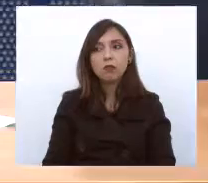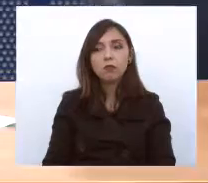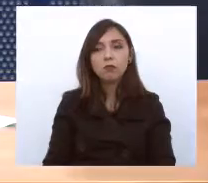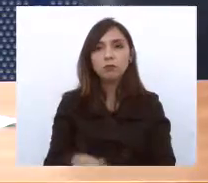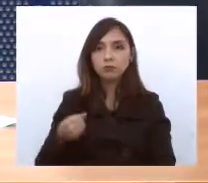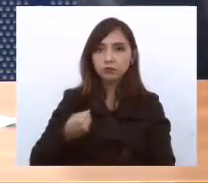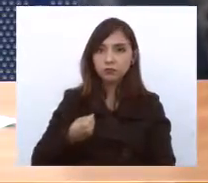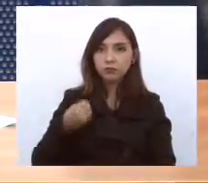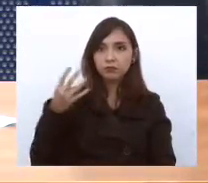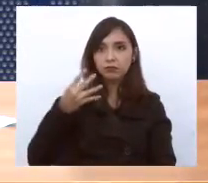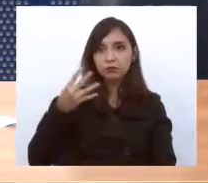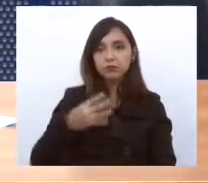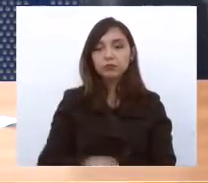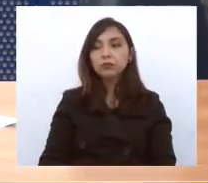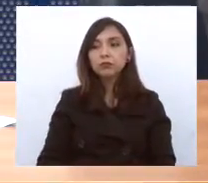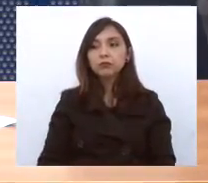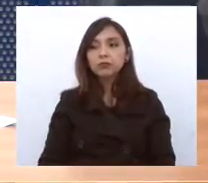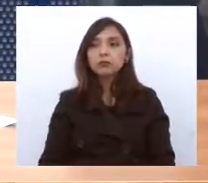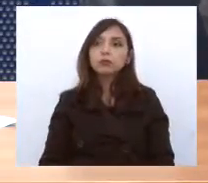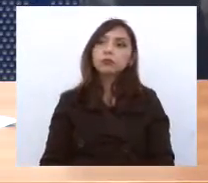Item 4, senhor secretário, para a leitura.